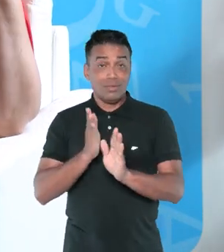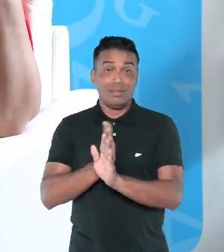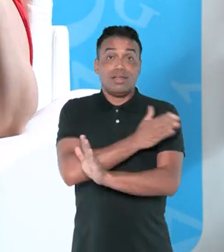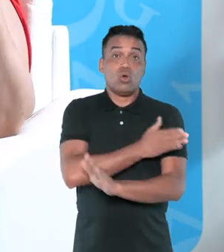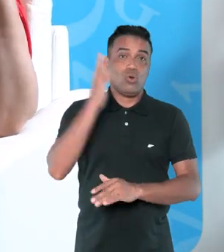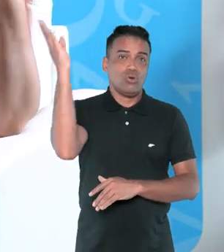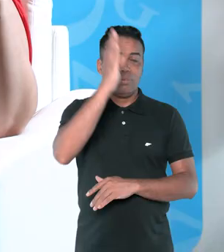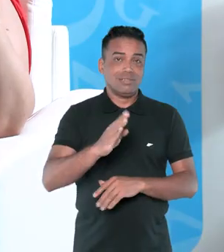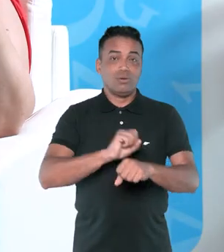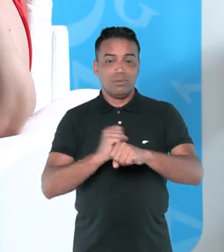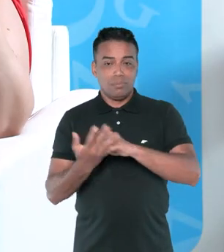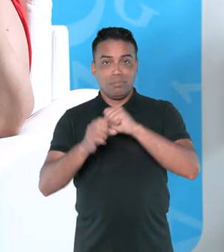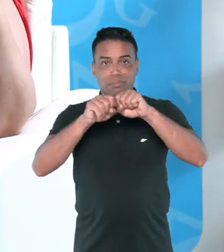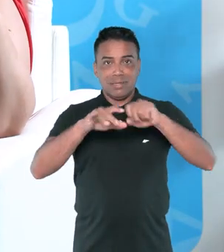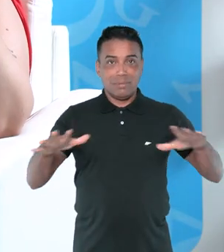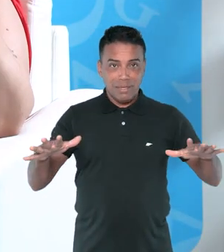né, pandemia e